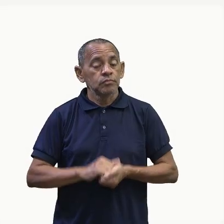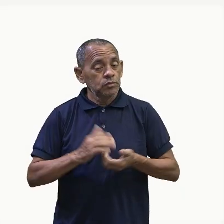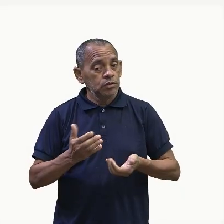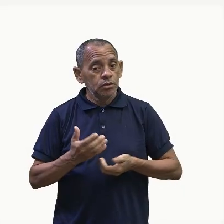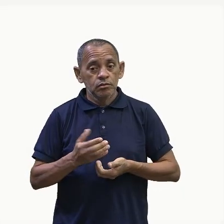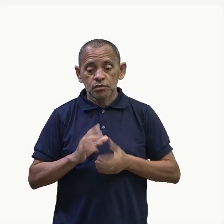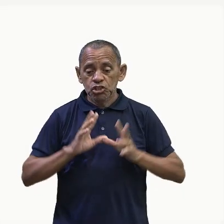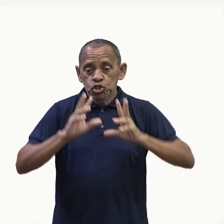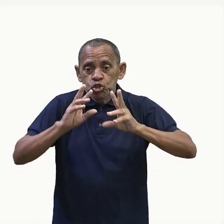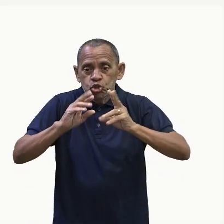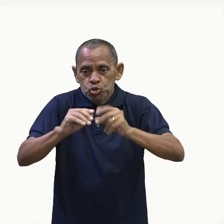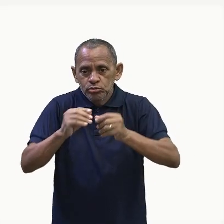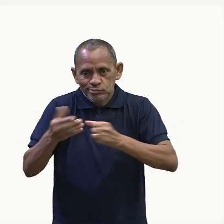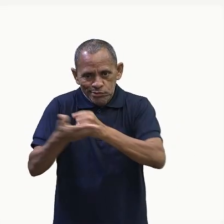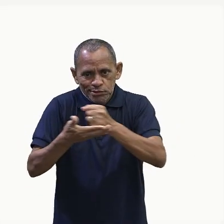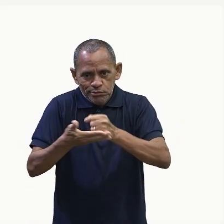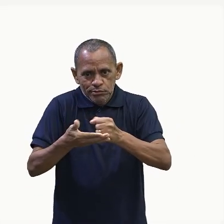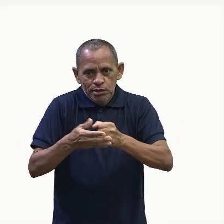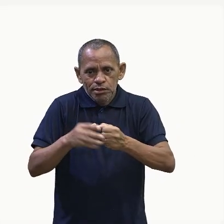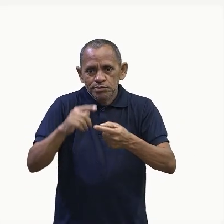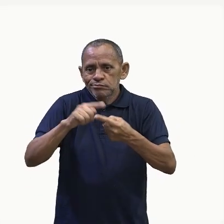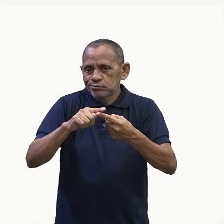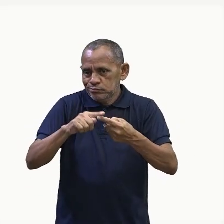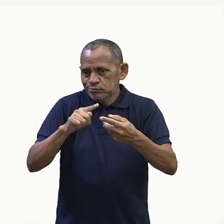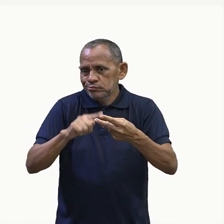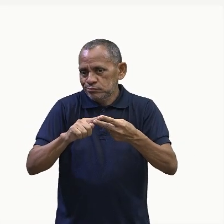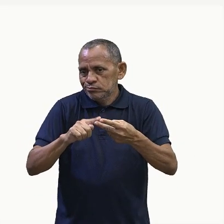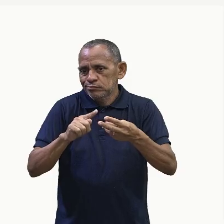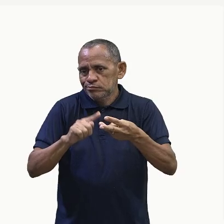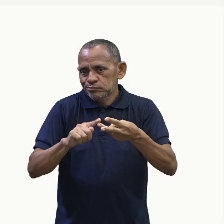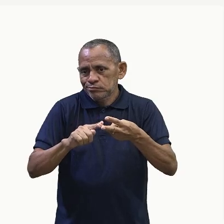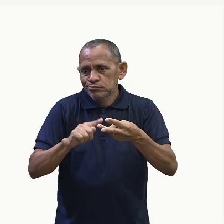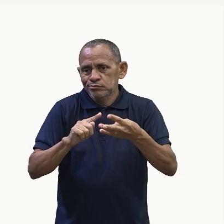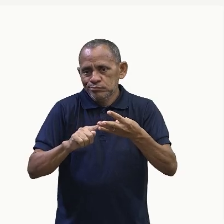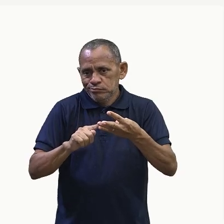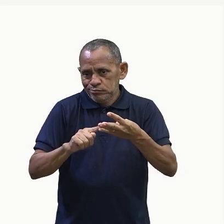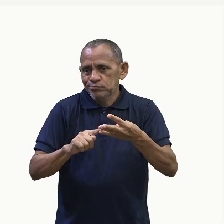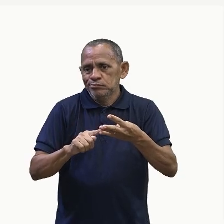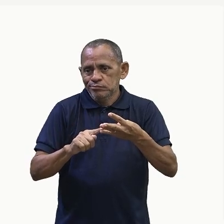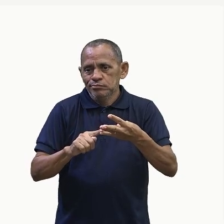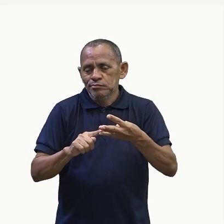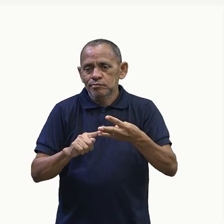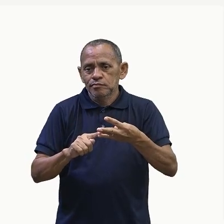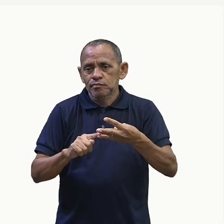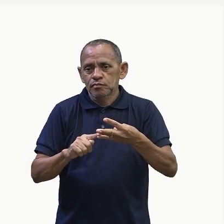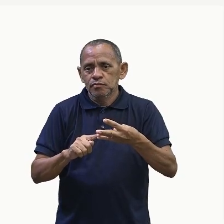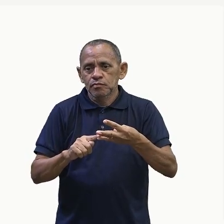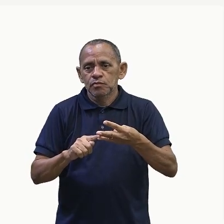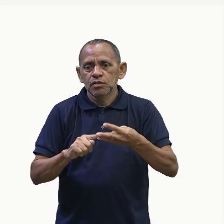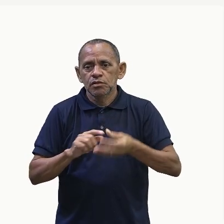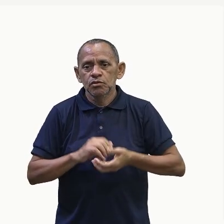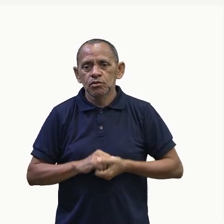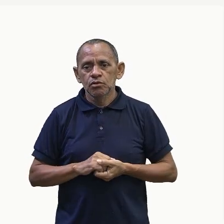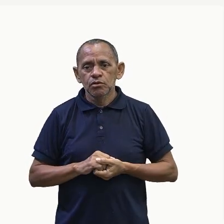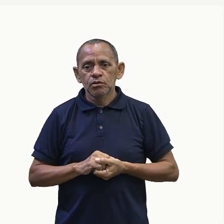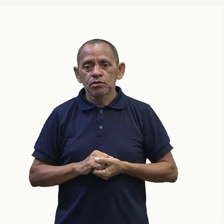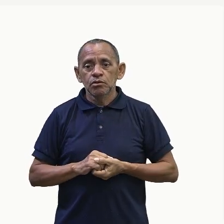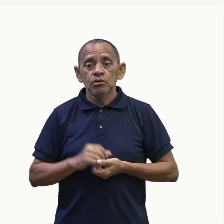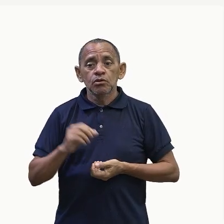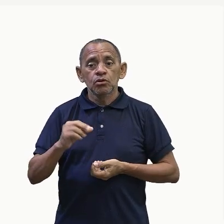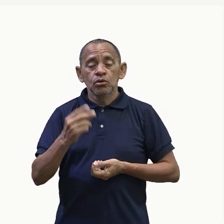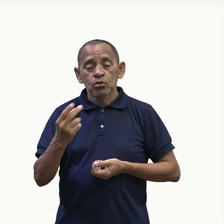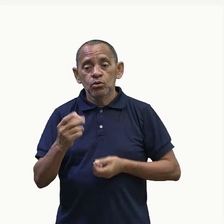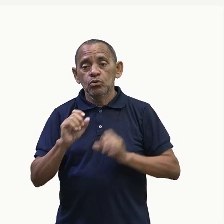ou pirimidinas, né, uracila, citosina e timina, e as bases purinas ou